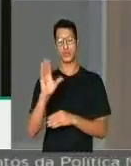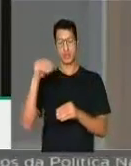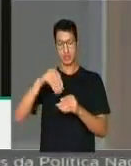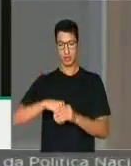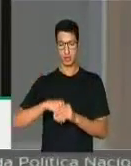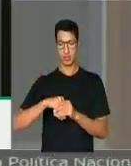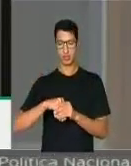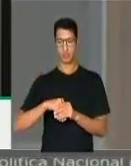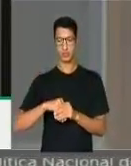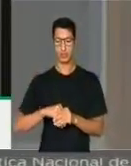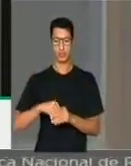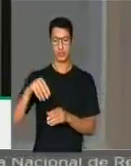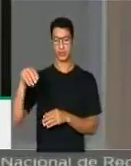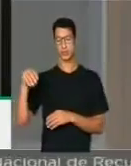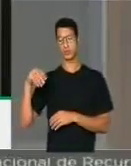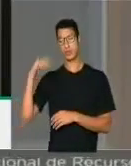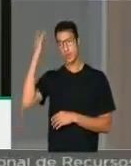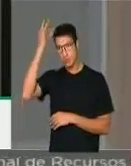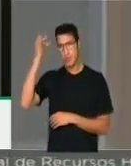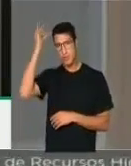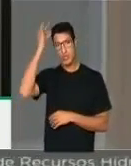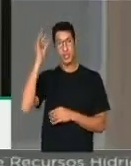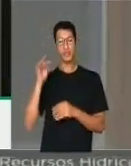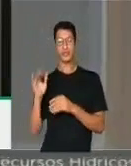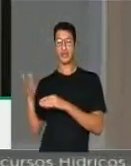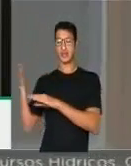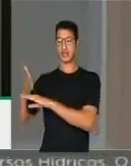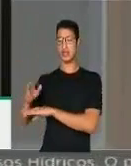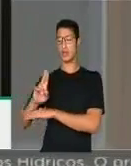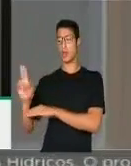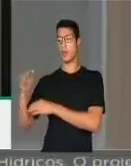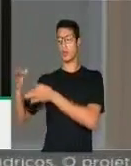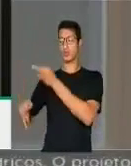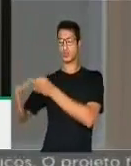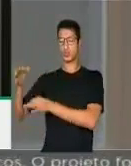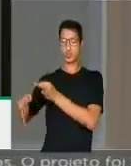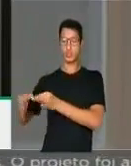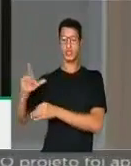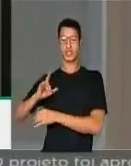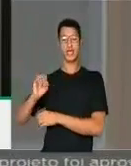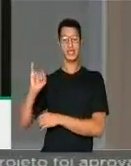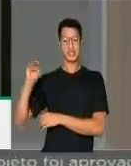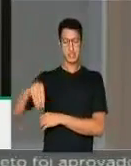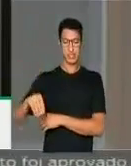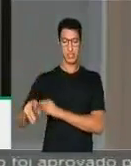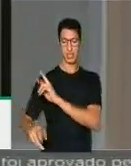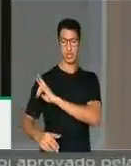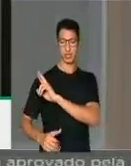lá no Noroeste Capixaba. E o interventor nomeado pela Justiça tem